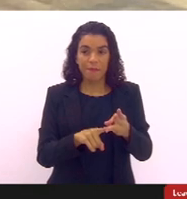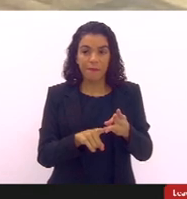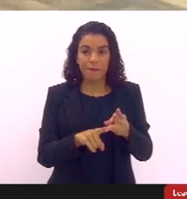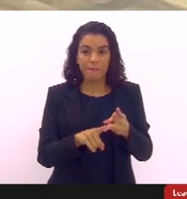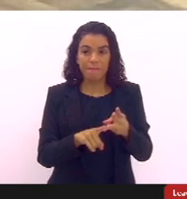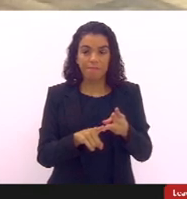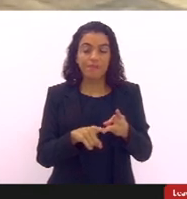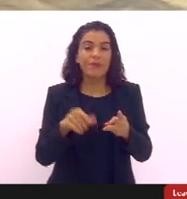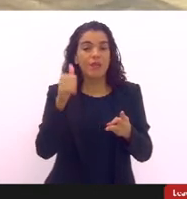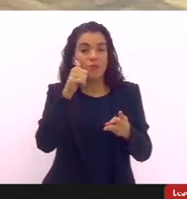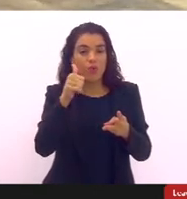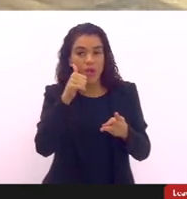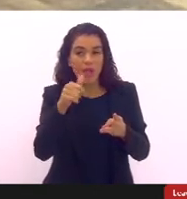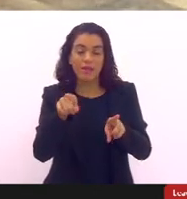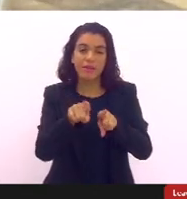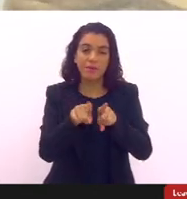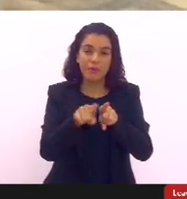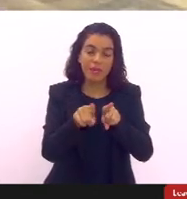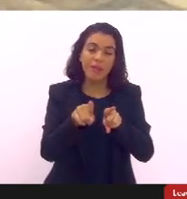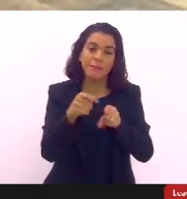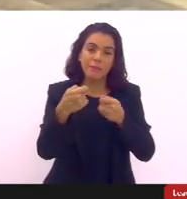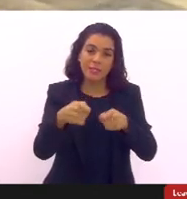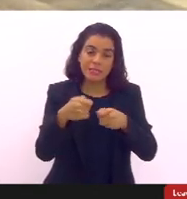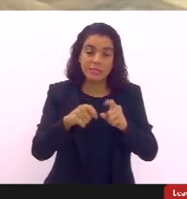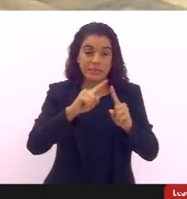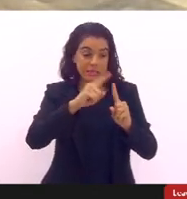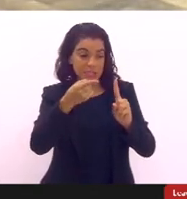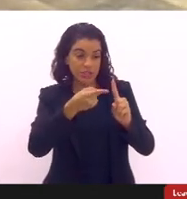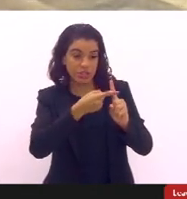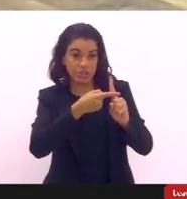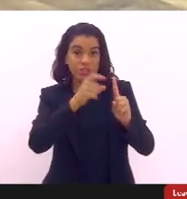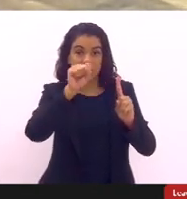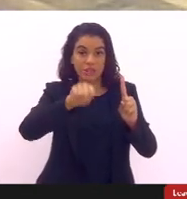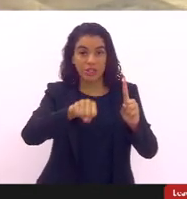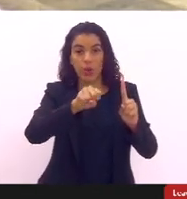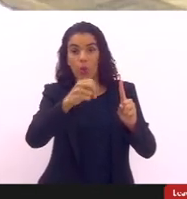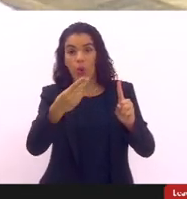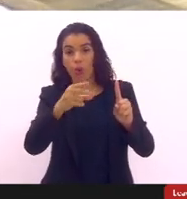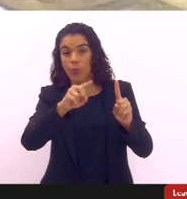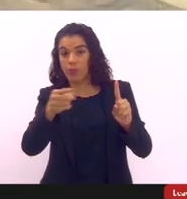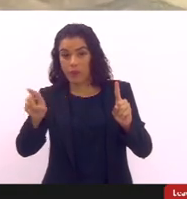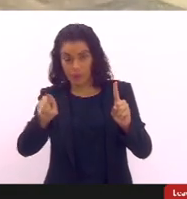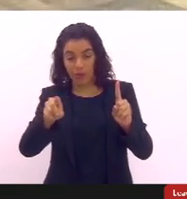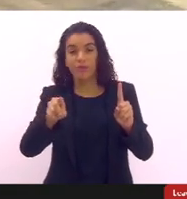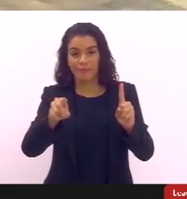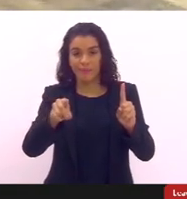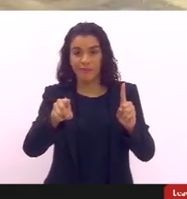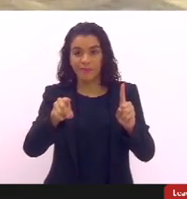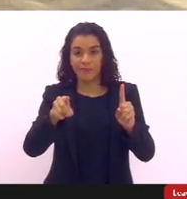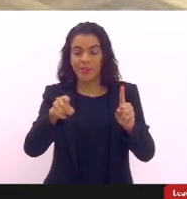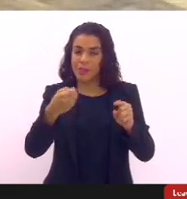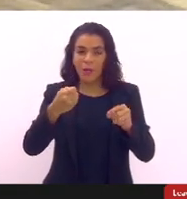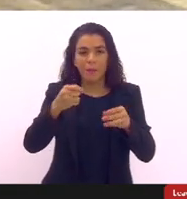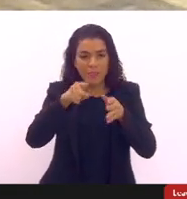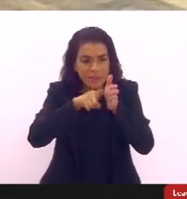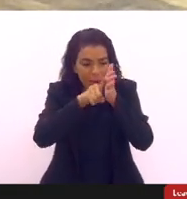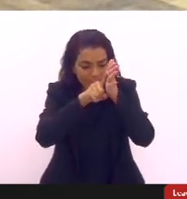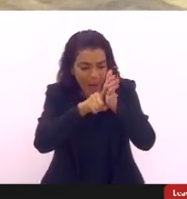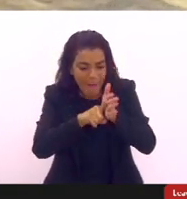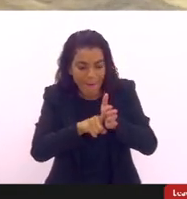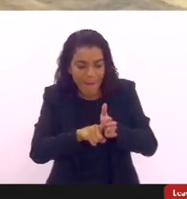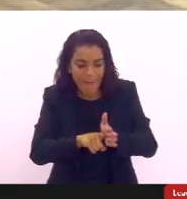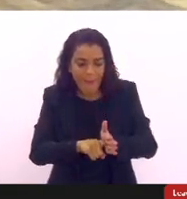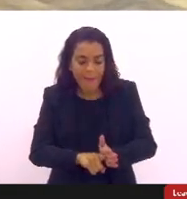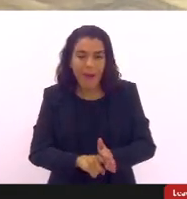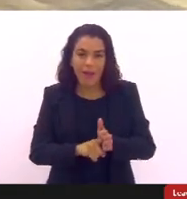no caso das mulheres, né, se ela é gestante ou não, enfim, fazer todas as testagens necessárias